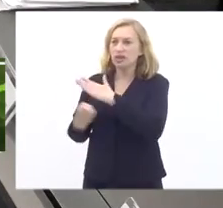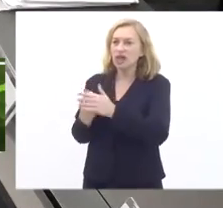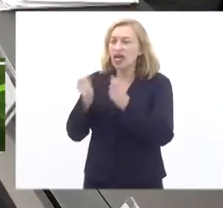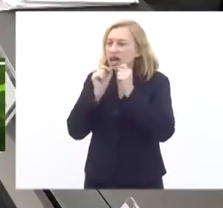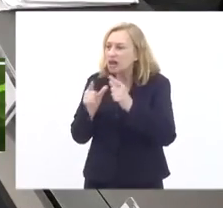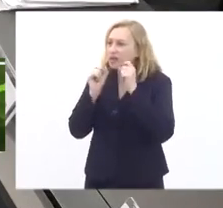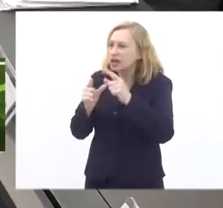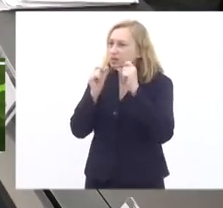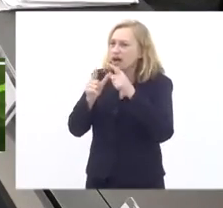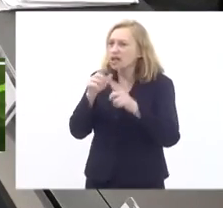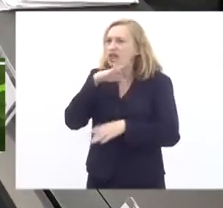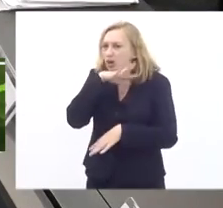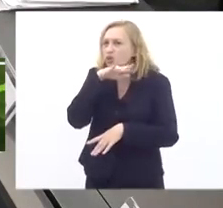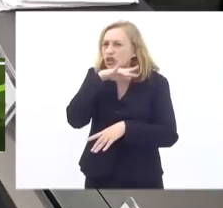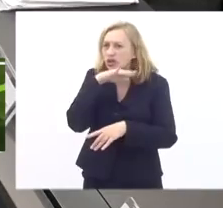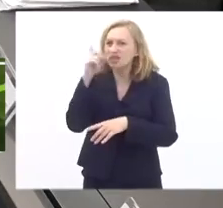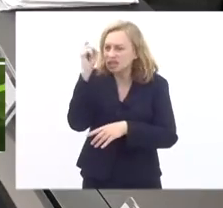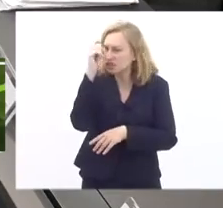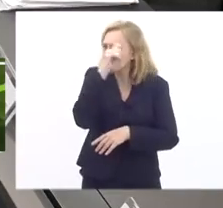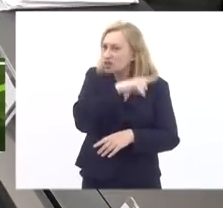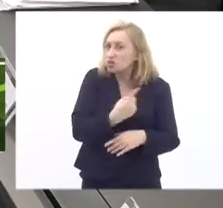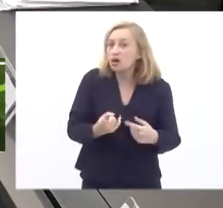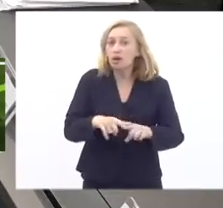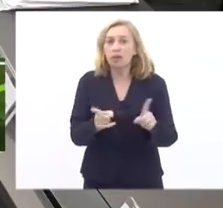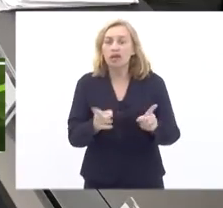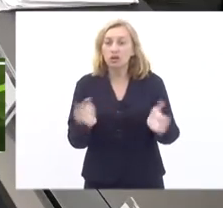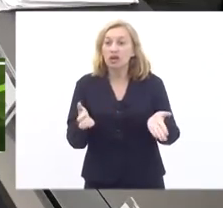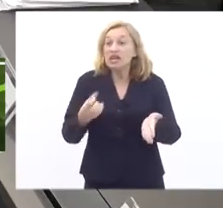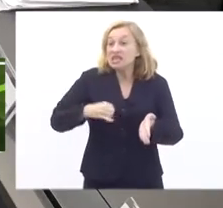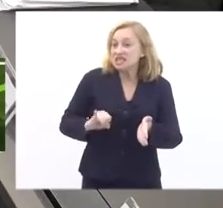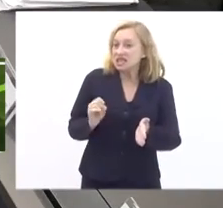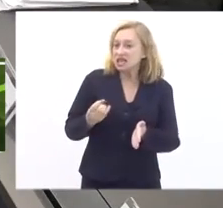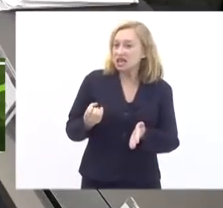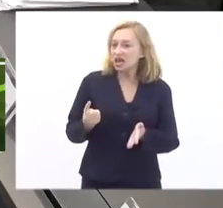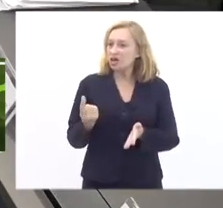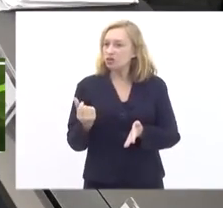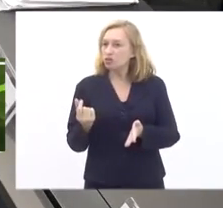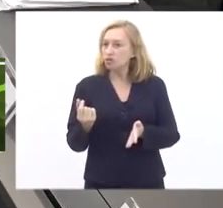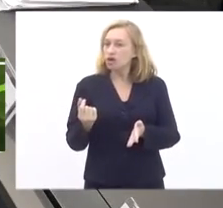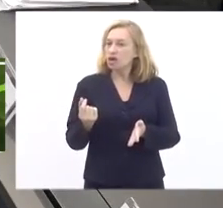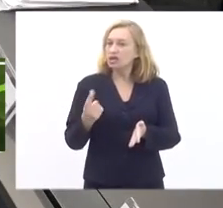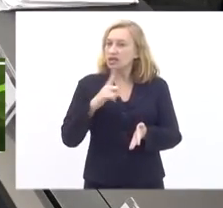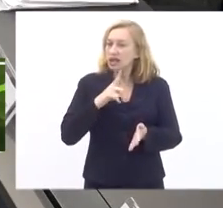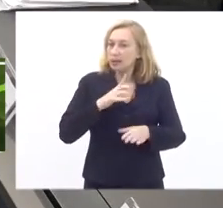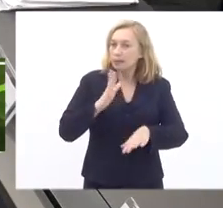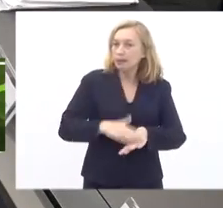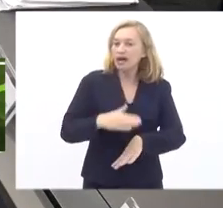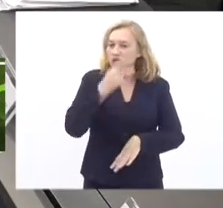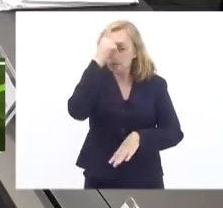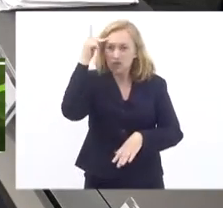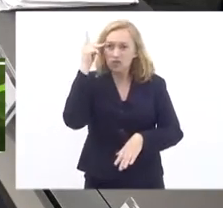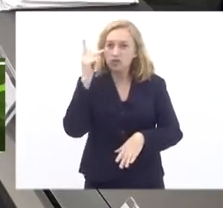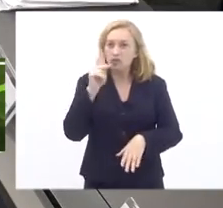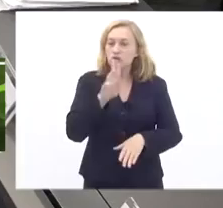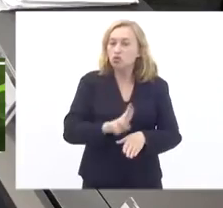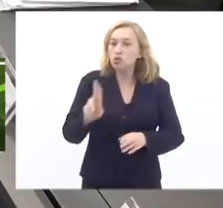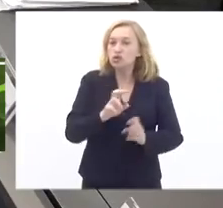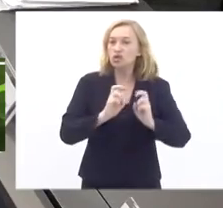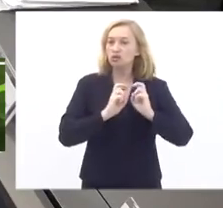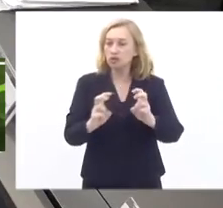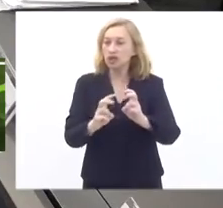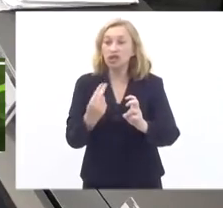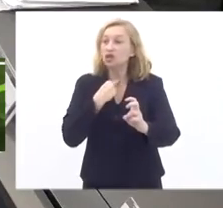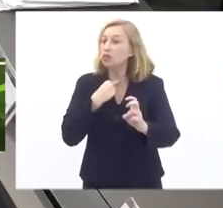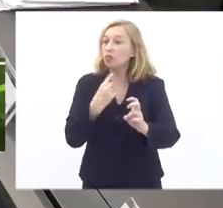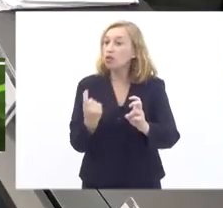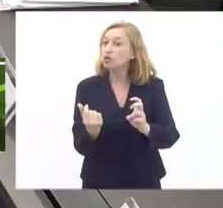que a situação está complicada, está difícil. Ora, se ele quer aumentar a quantidade de passageiro de 340 mil para 400 mil, ele não pode ter